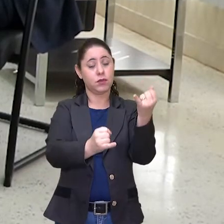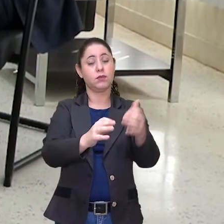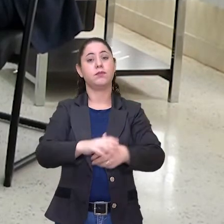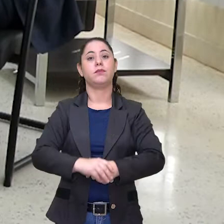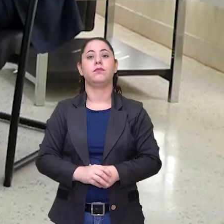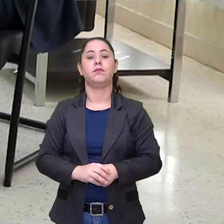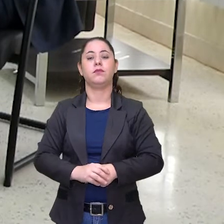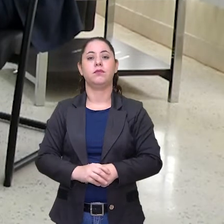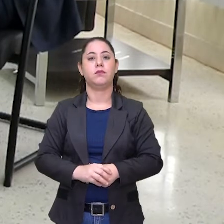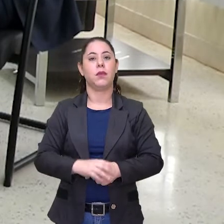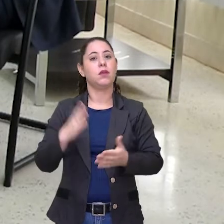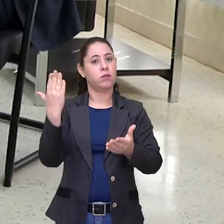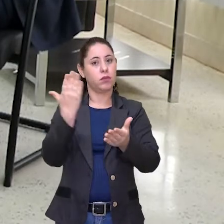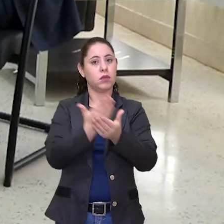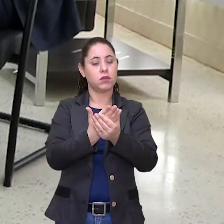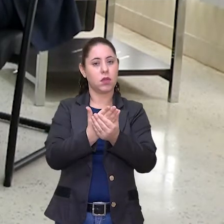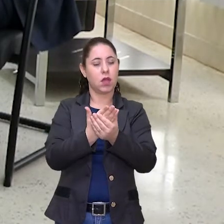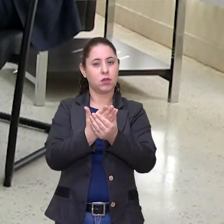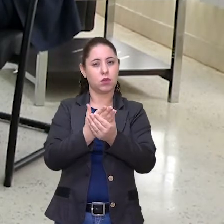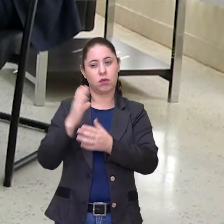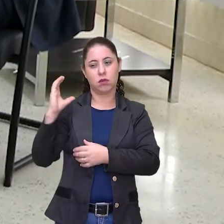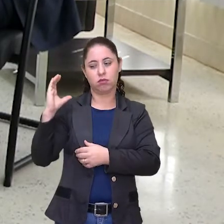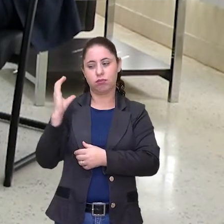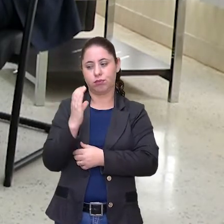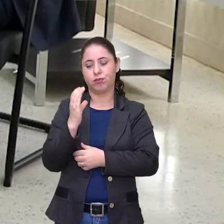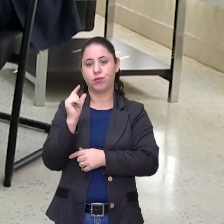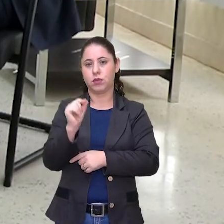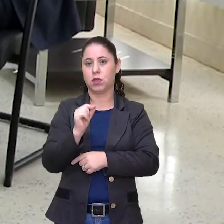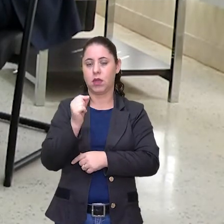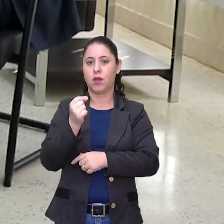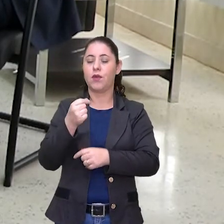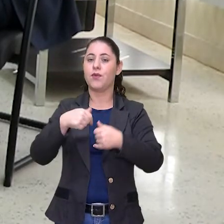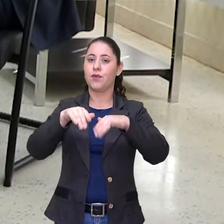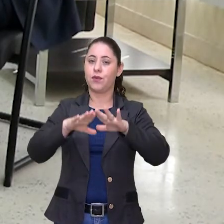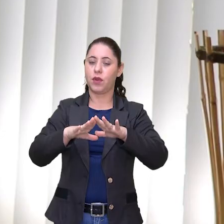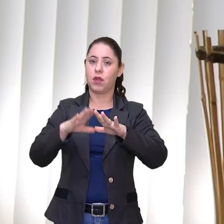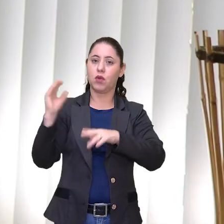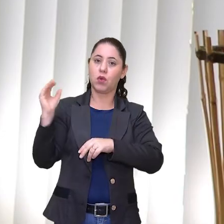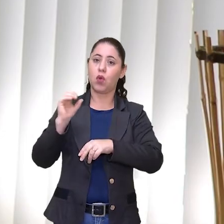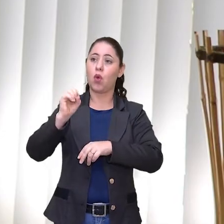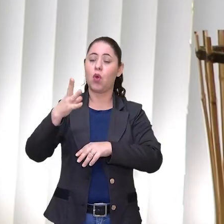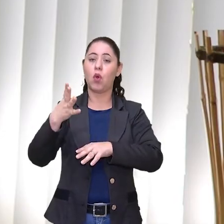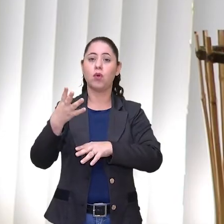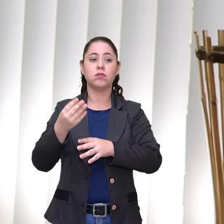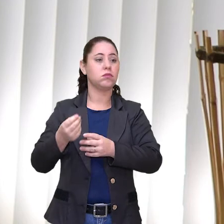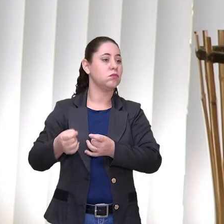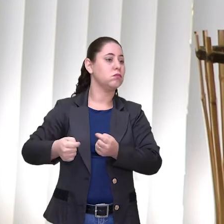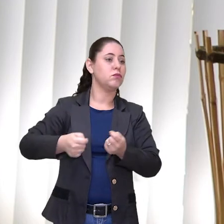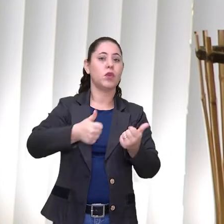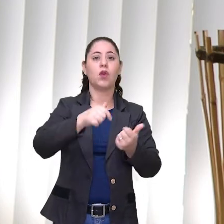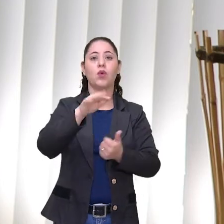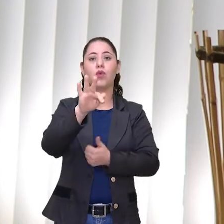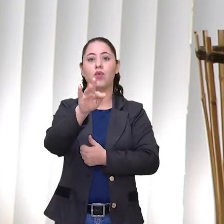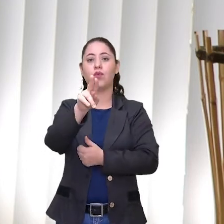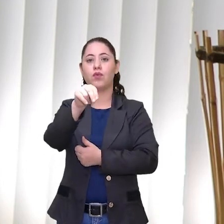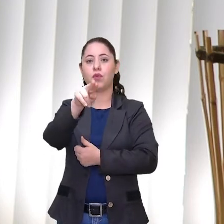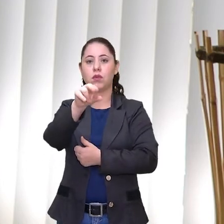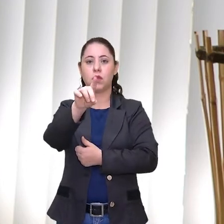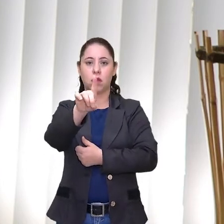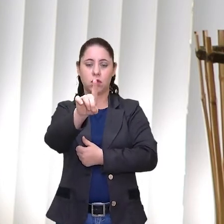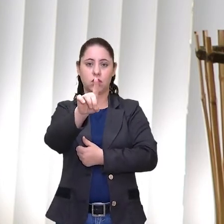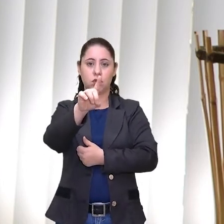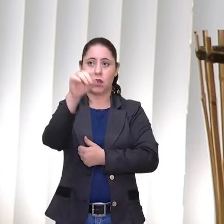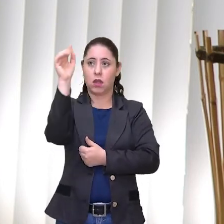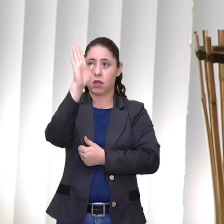dividido entre eles. Nos processos criminais, o valor ou permanece no processo criminal ou é enviado ao